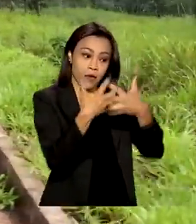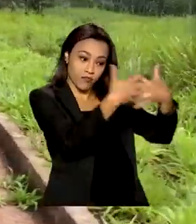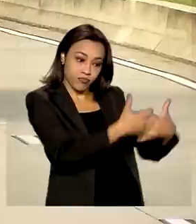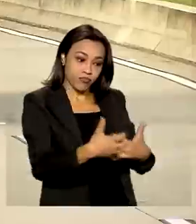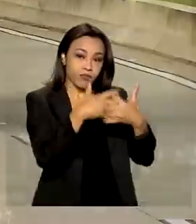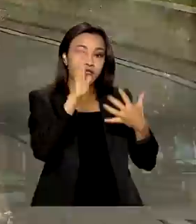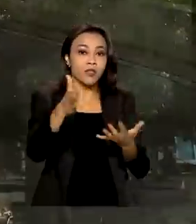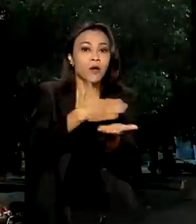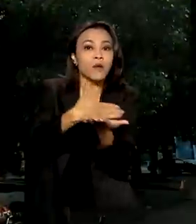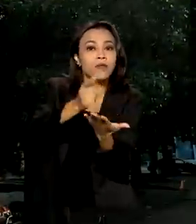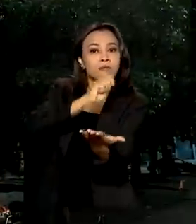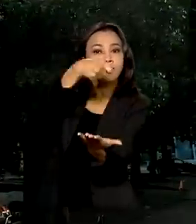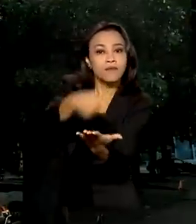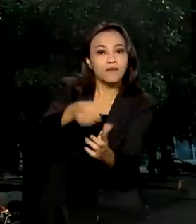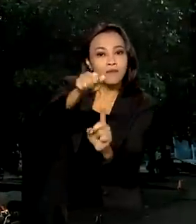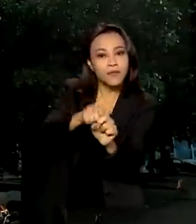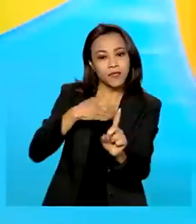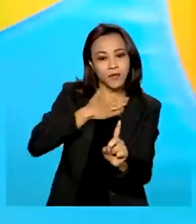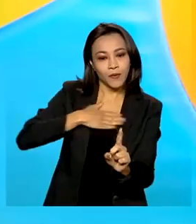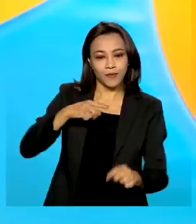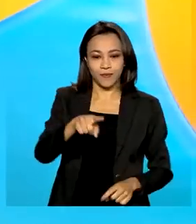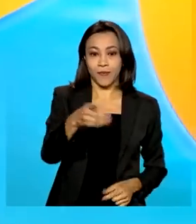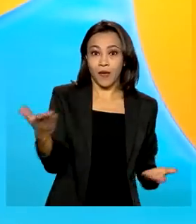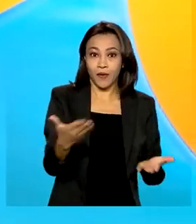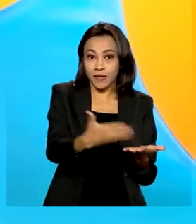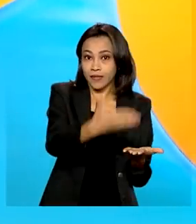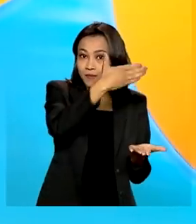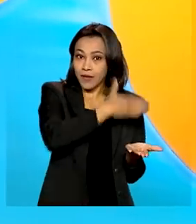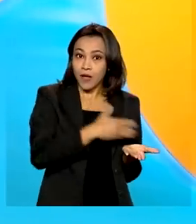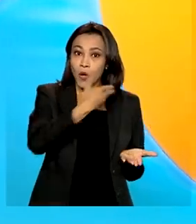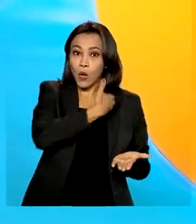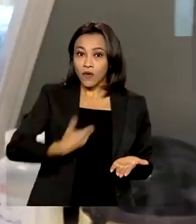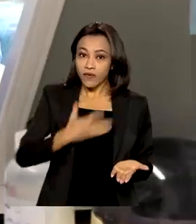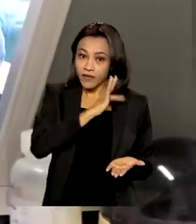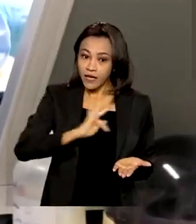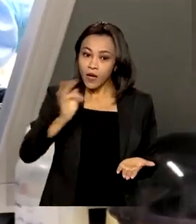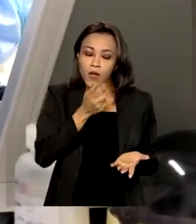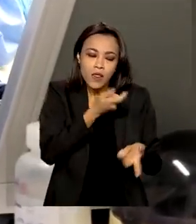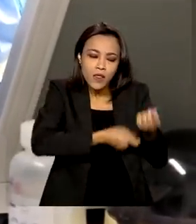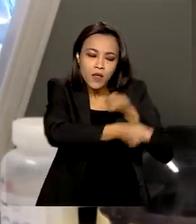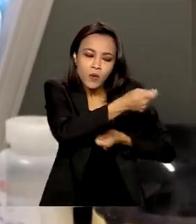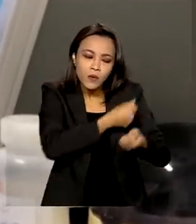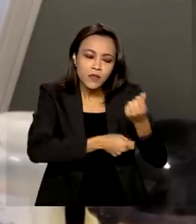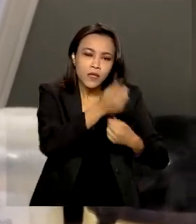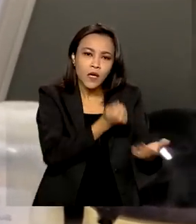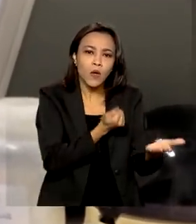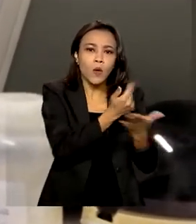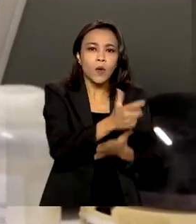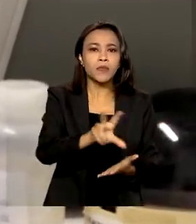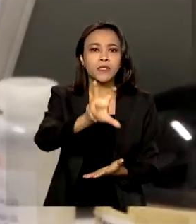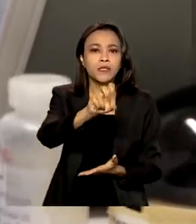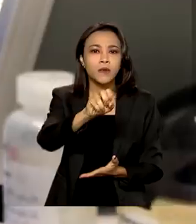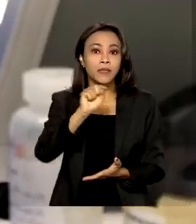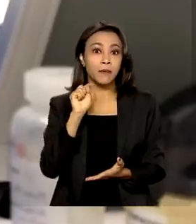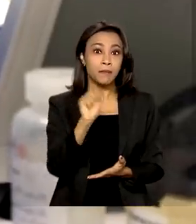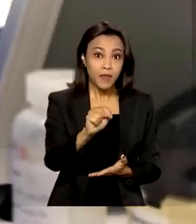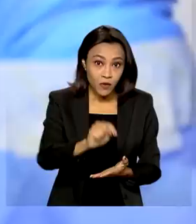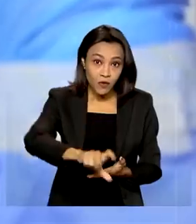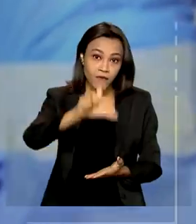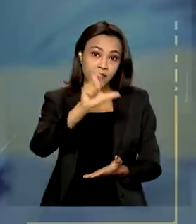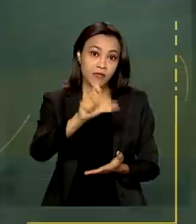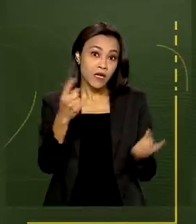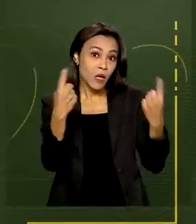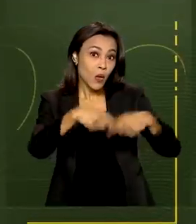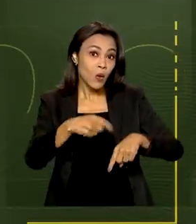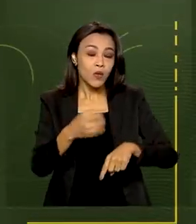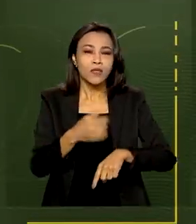agosto. Proteção antecipada. Governo federal negocia compra de 50 mil vacinas contra monkeypox.